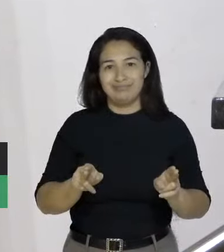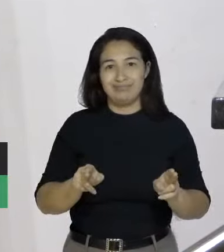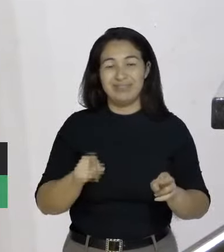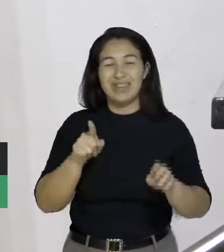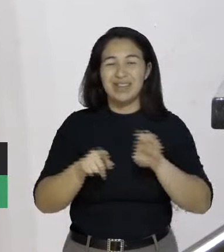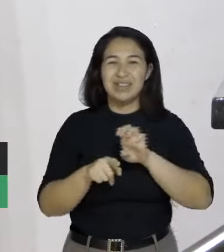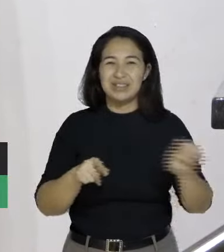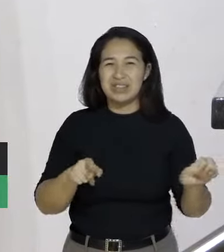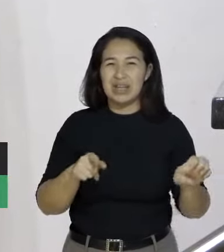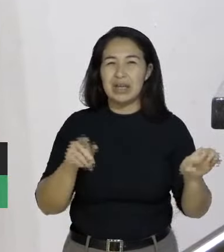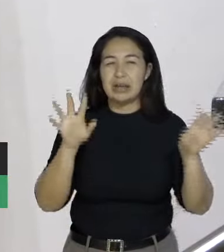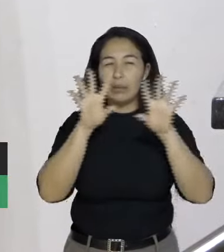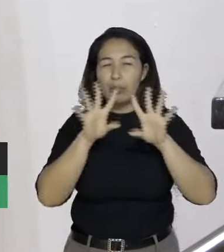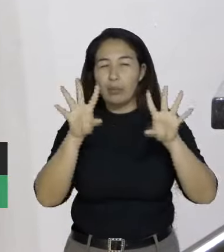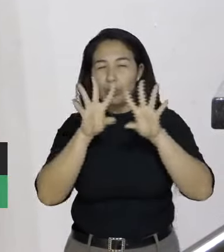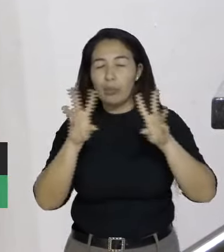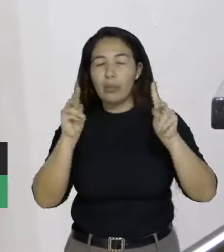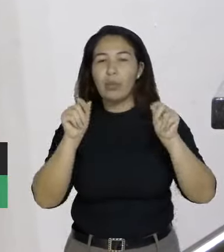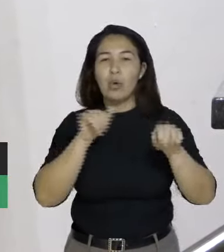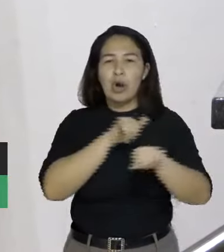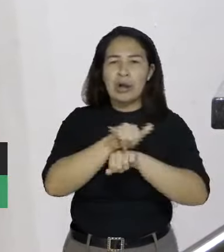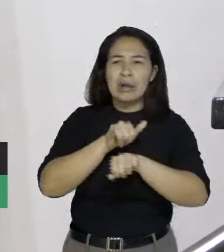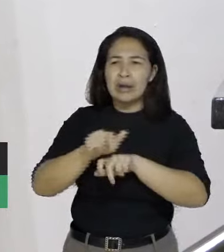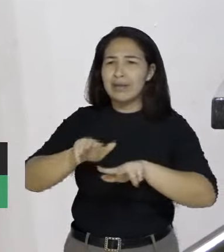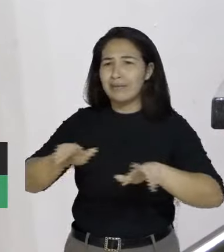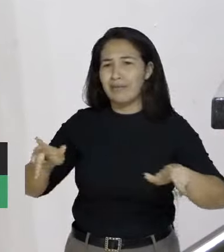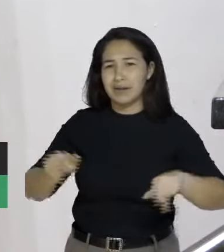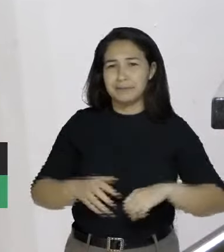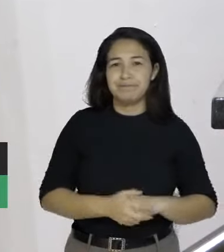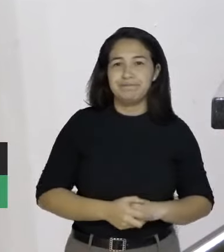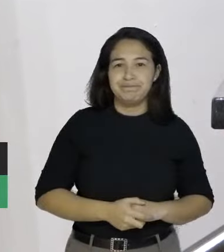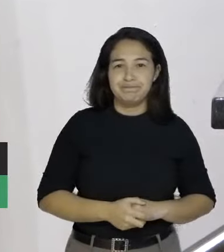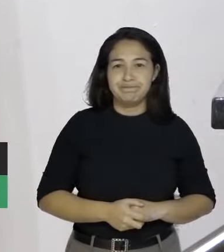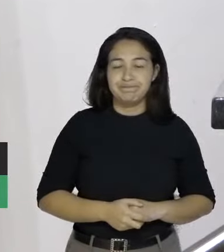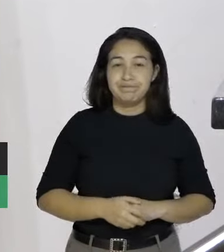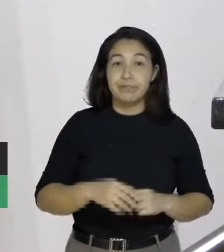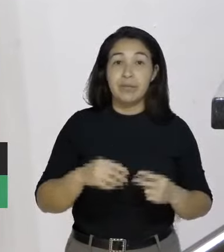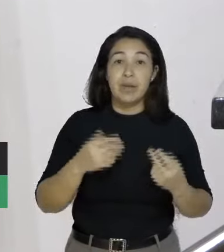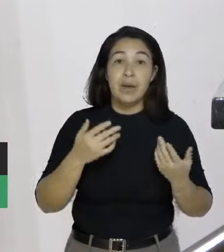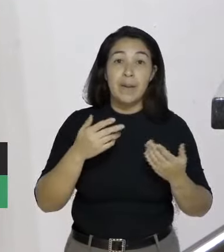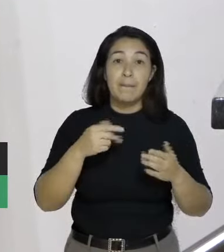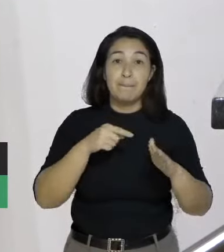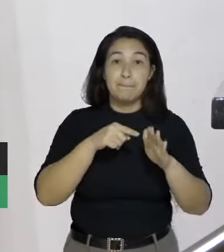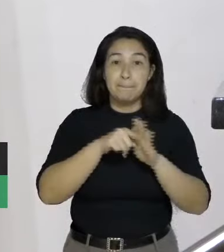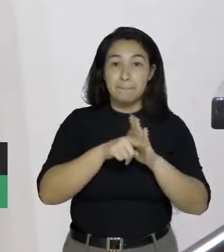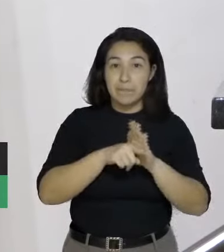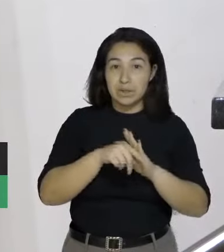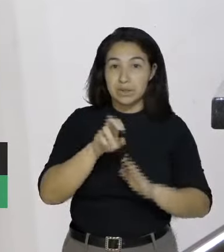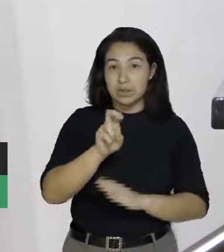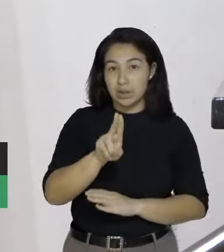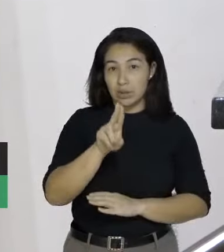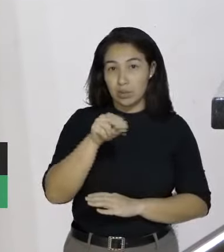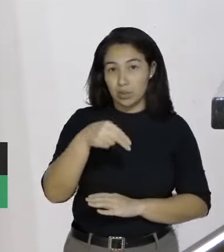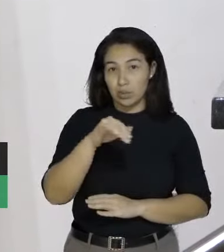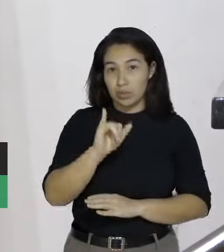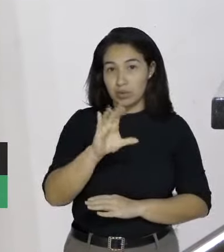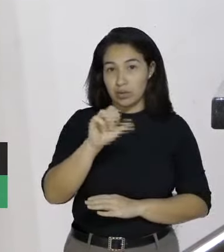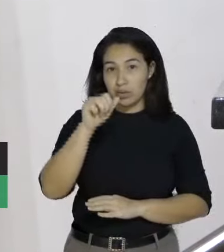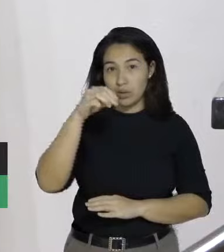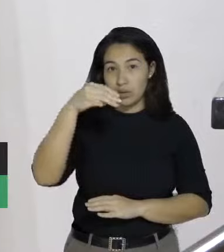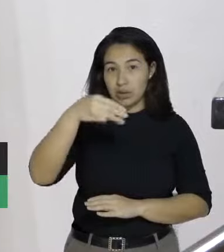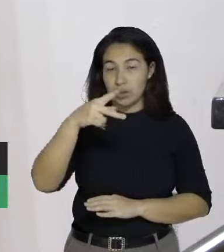e desvirtua tudo em qualquer lugar onde passa Bom segundo uma pesquisa da Unicamp nós tivemos nos últimos 20